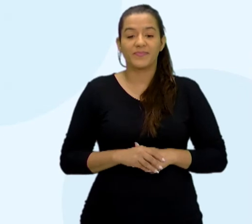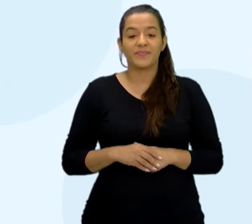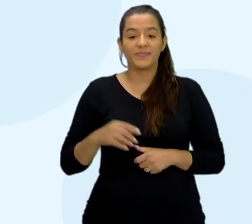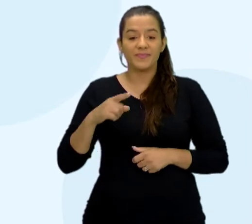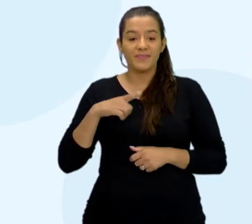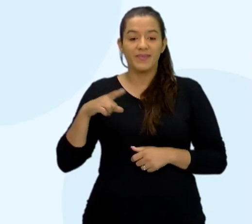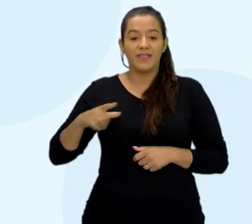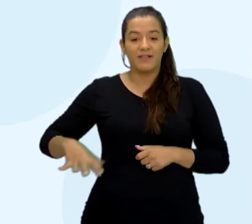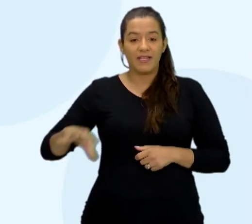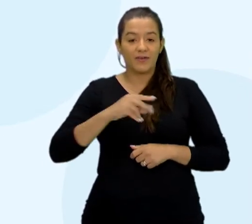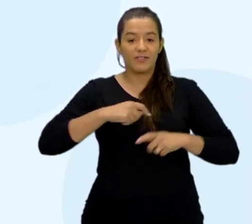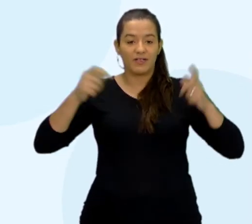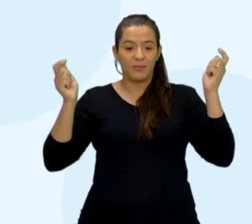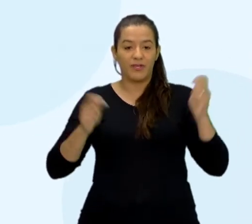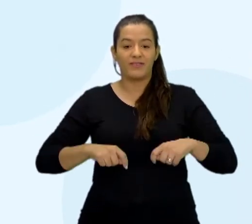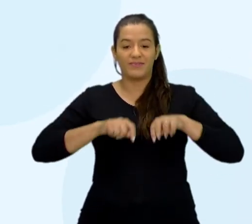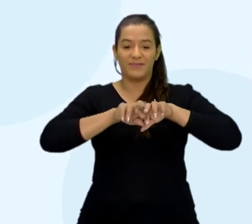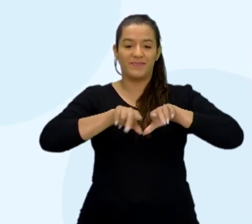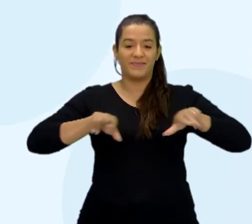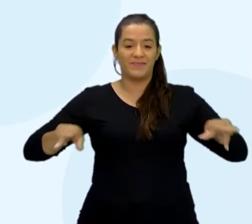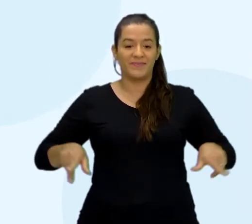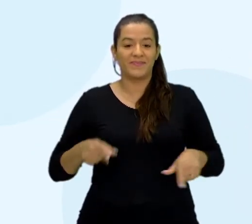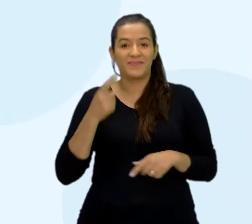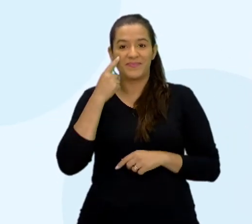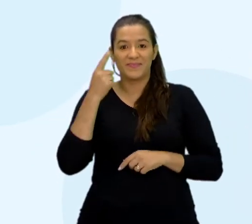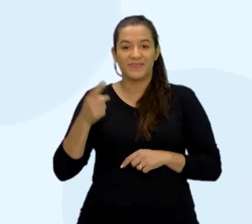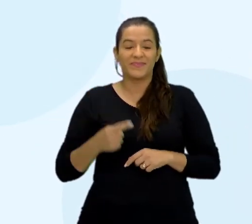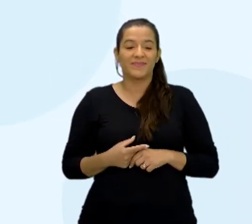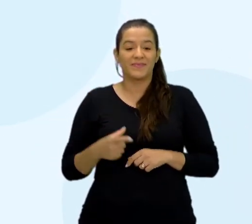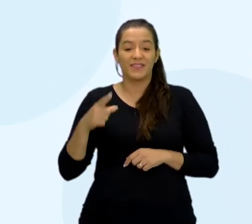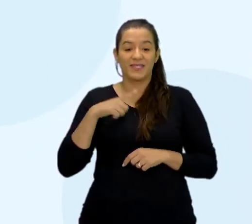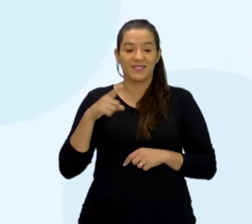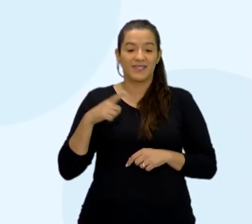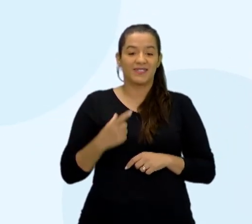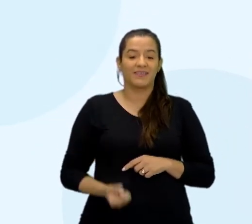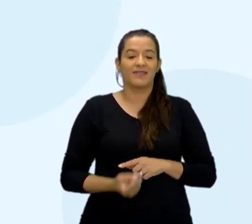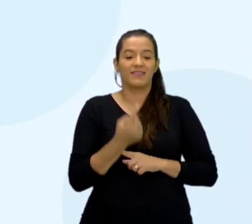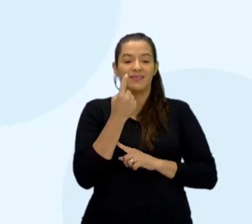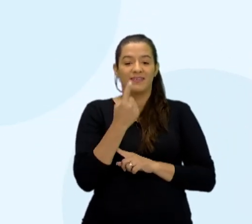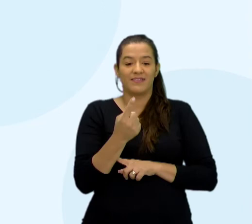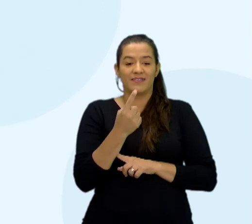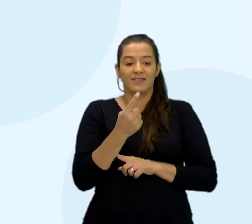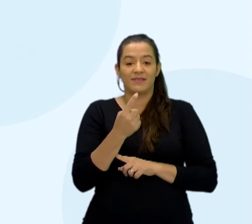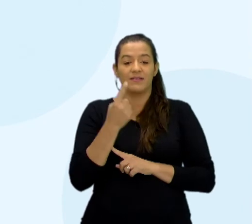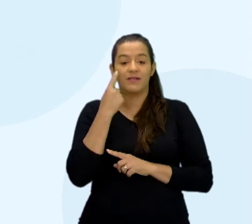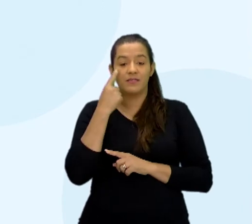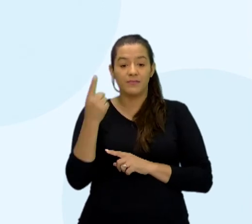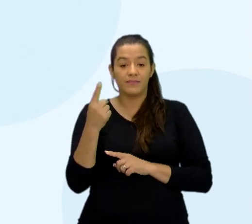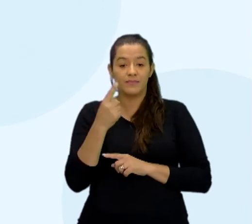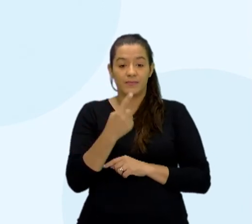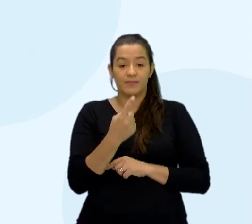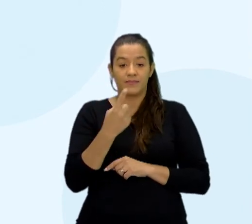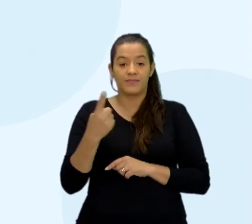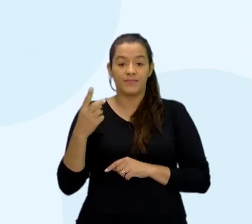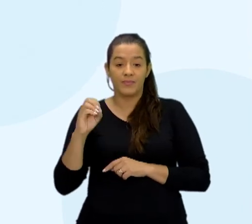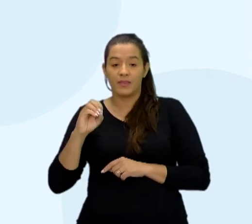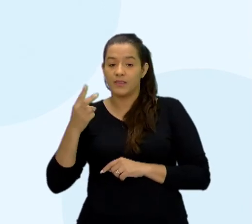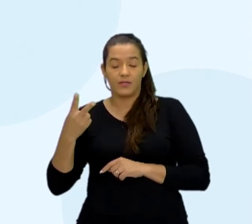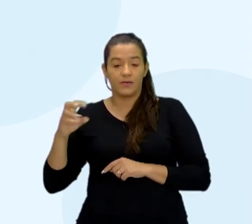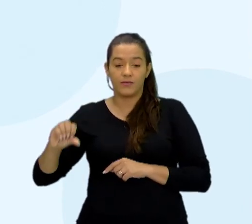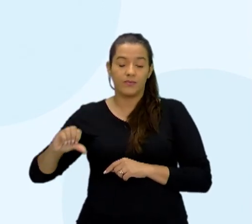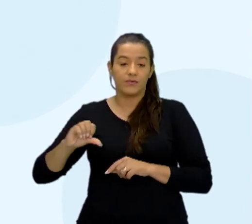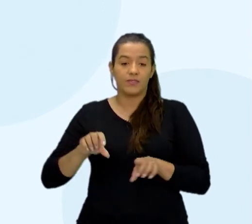Vamos ver, então? Olha lá o que a gente tem, então, tá? Temos 3.129 dividido por quanto? Dividido por